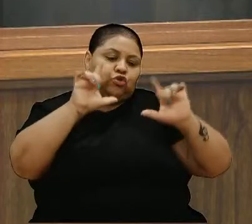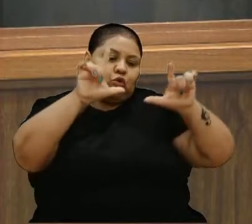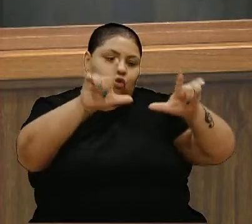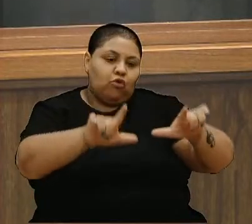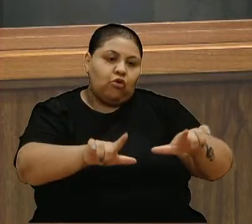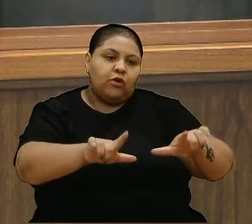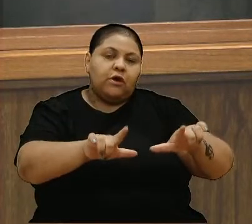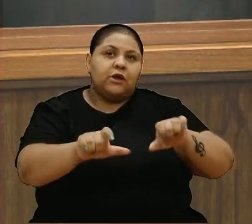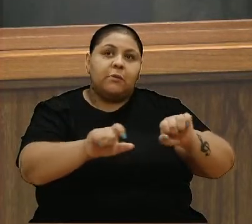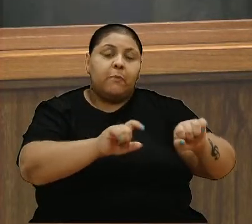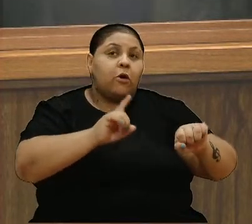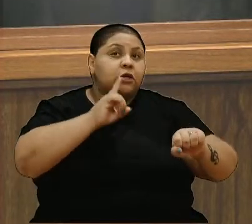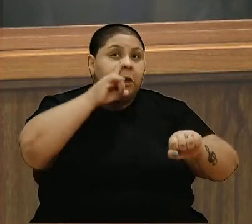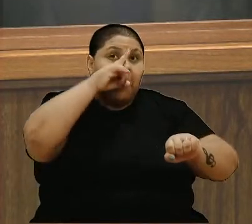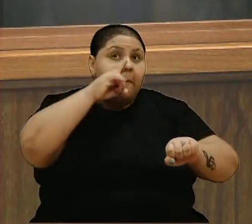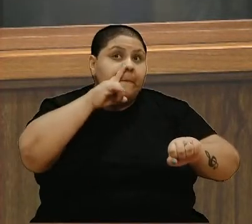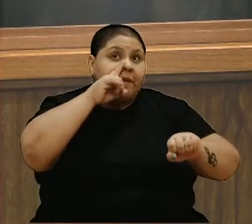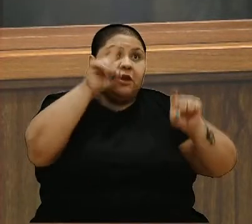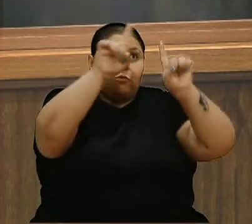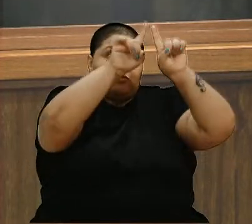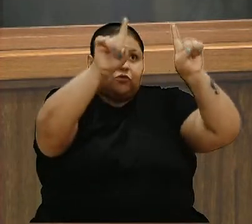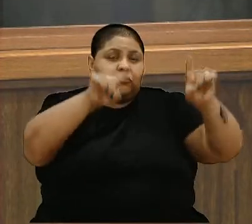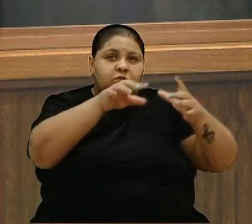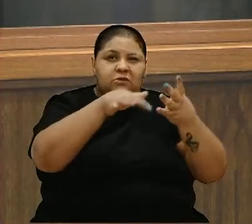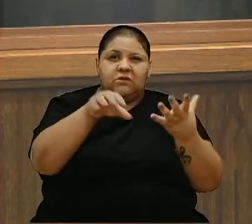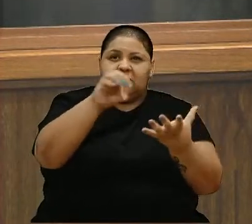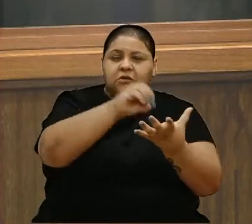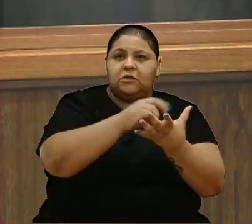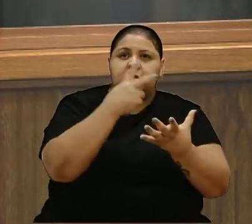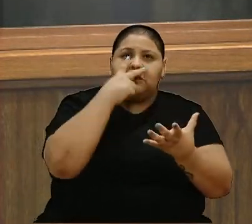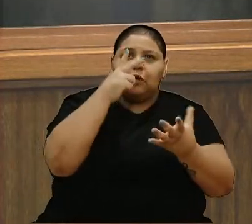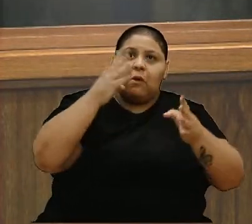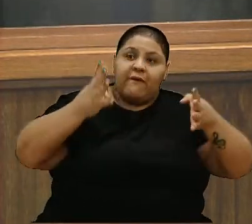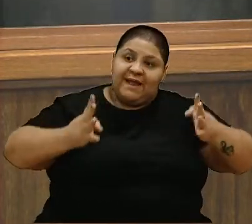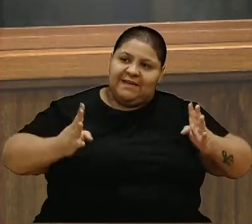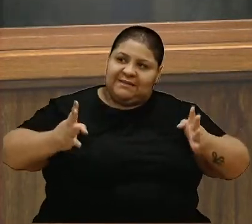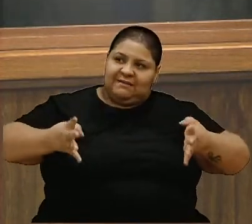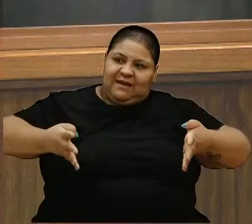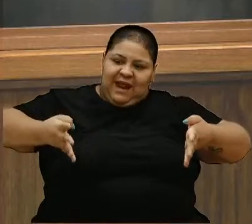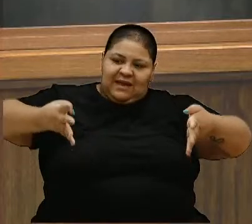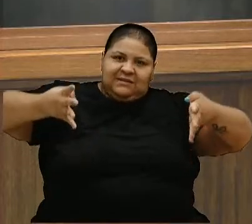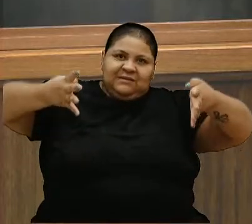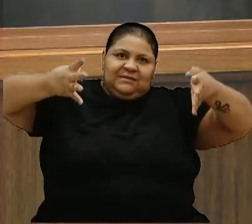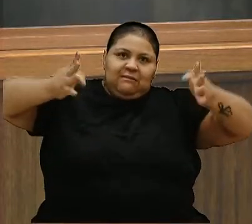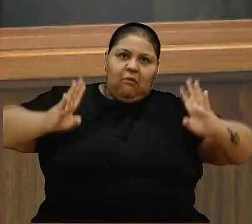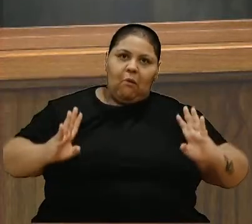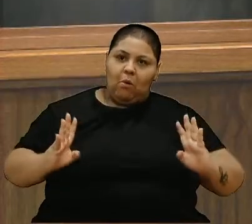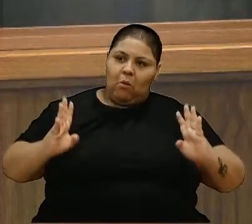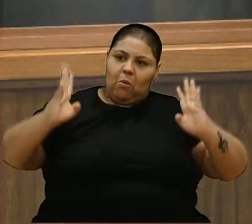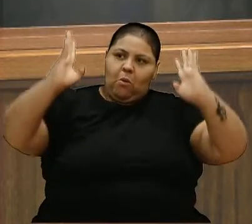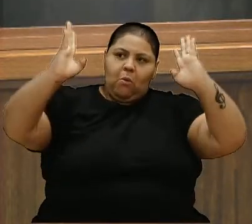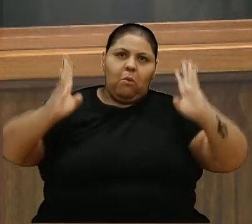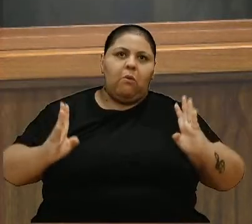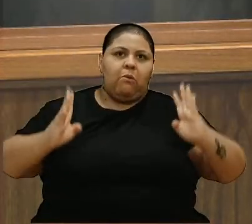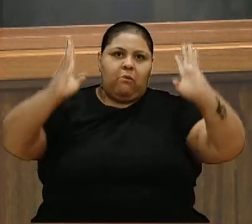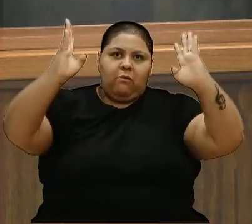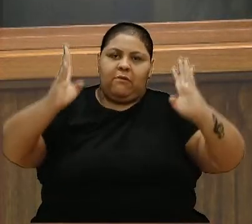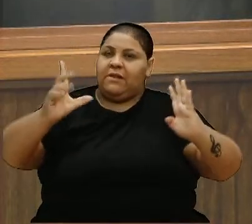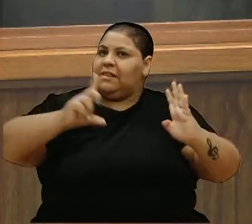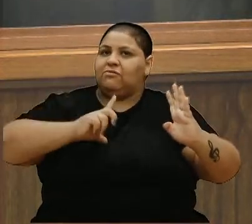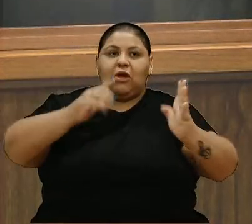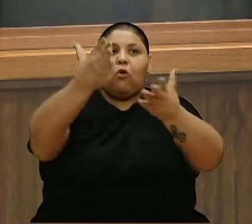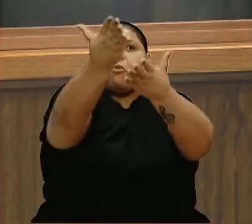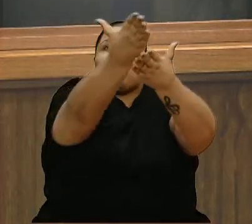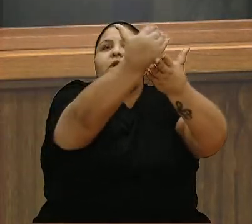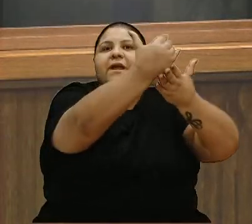para os funcionários da Codeca, como aquelas grades altas. Então, se coloca nas grades altas, não tem como